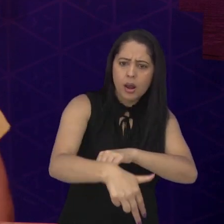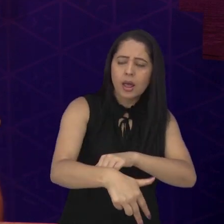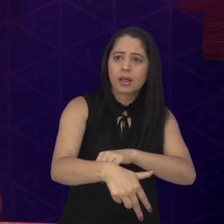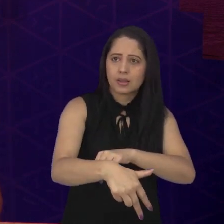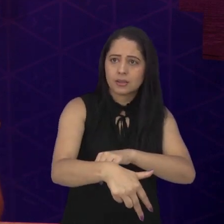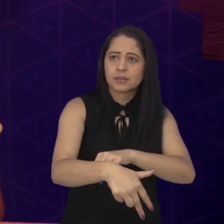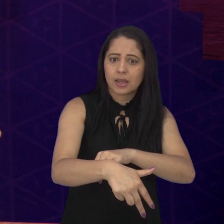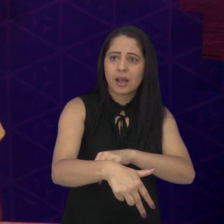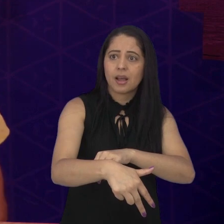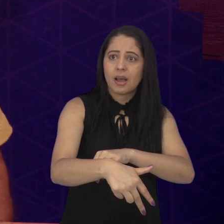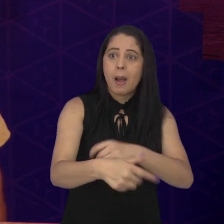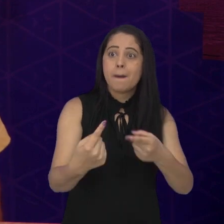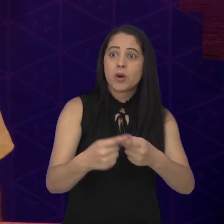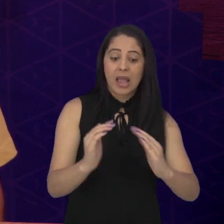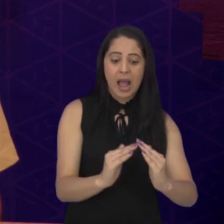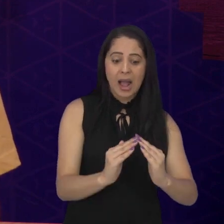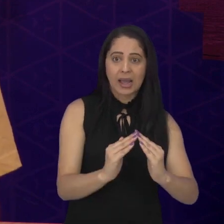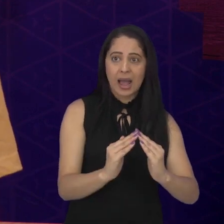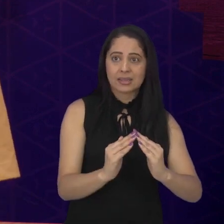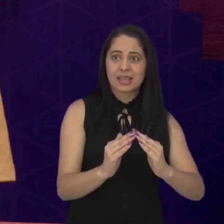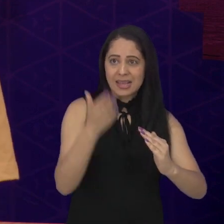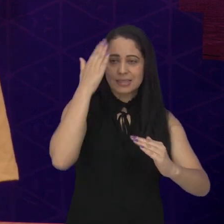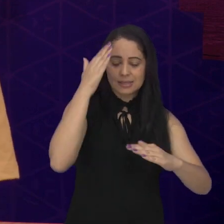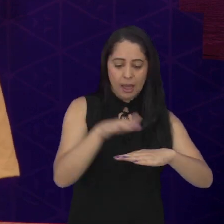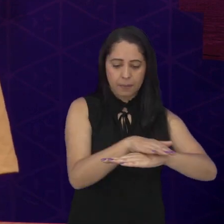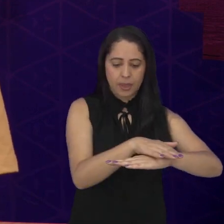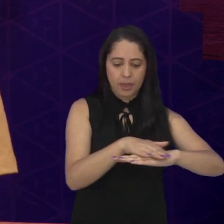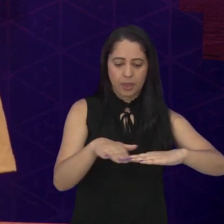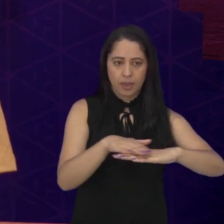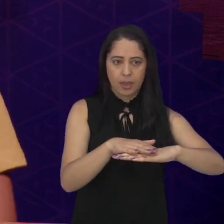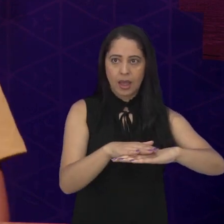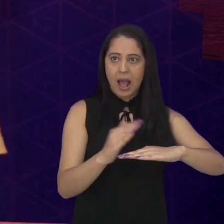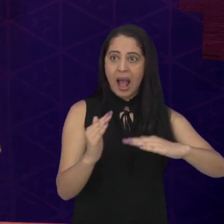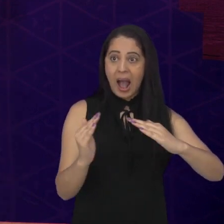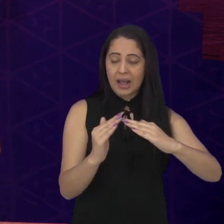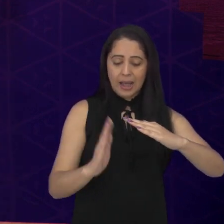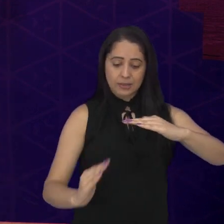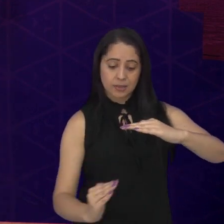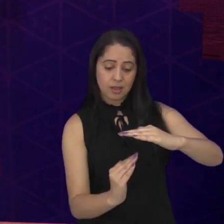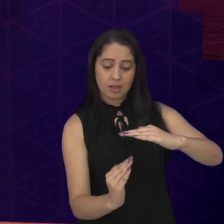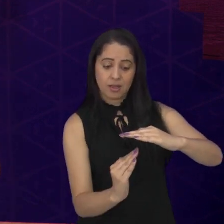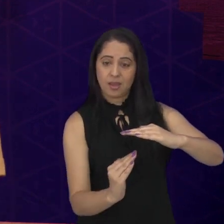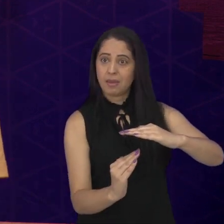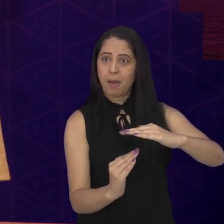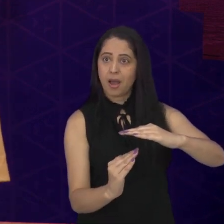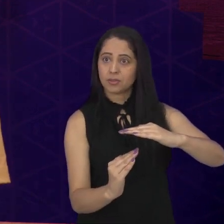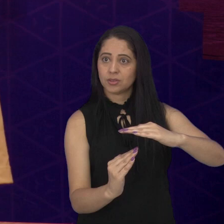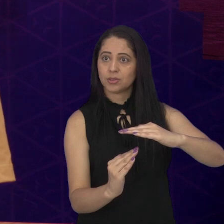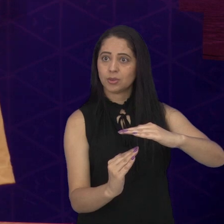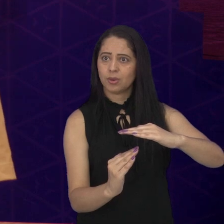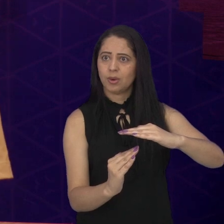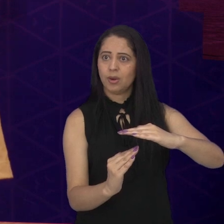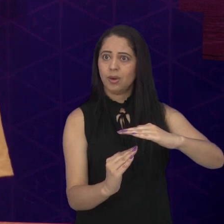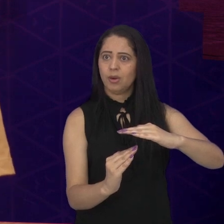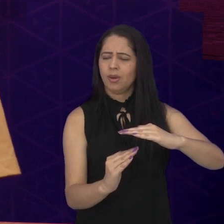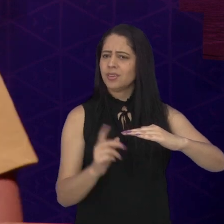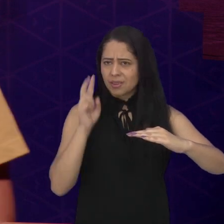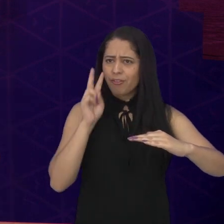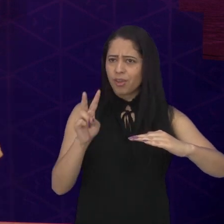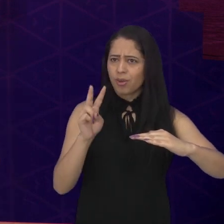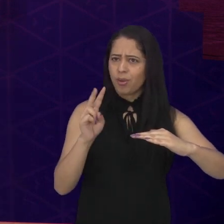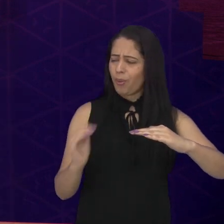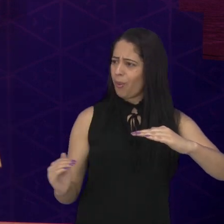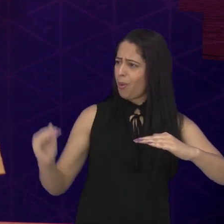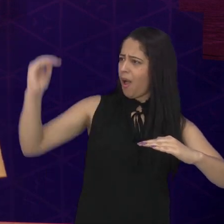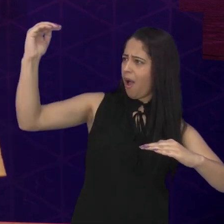deles. E aí eles têm que descer uma rua porque a casa deles é no final da rua. E a casa deles fica no subsolo. Então,